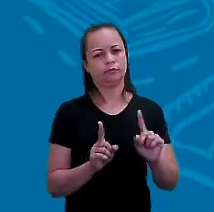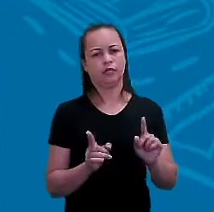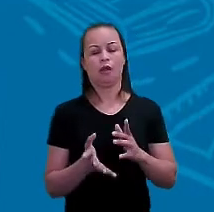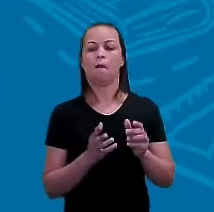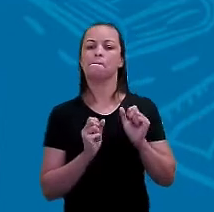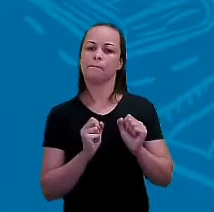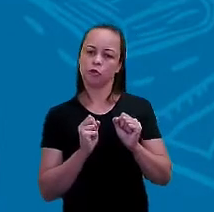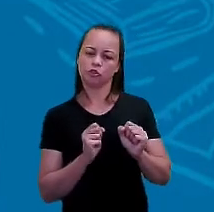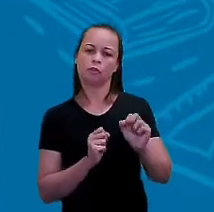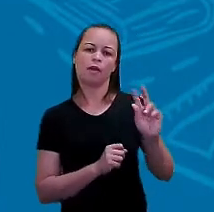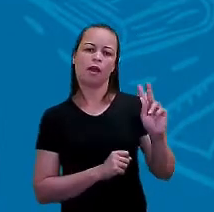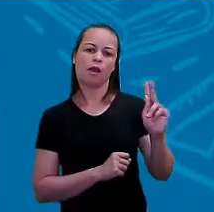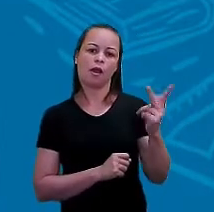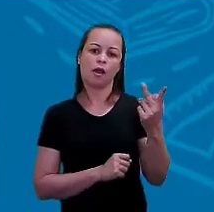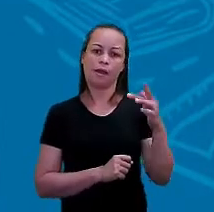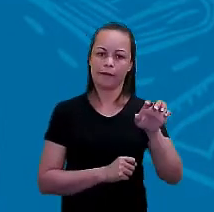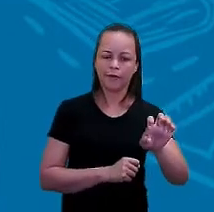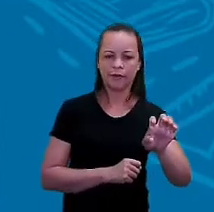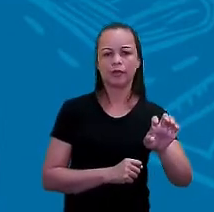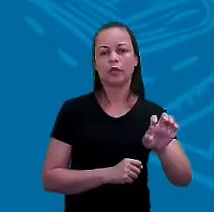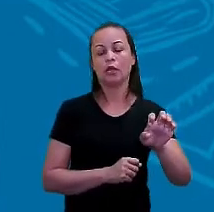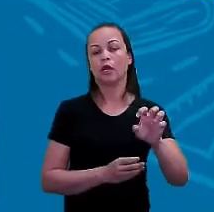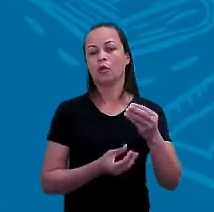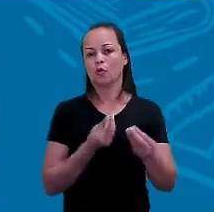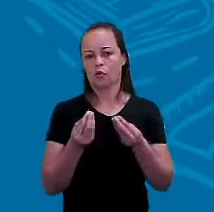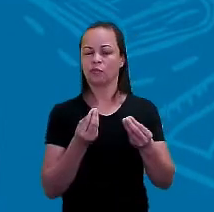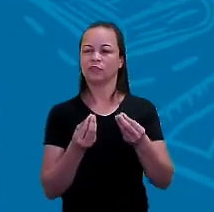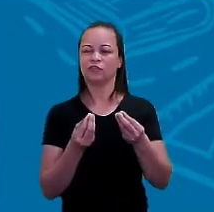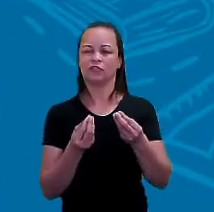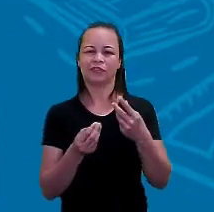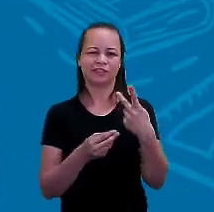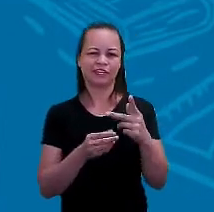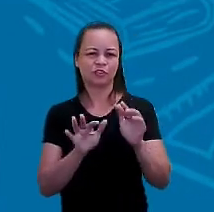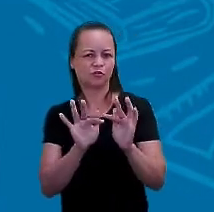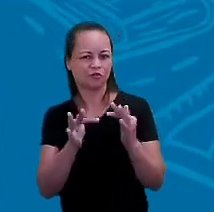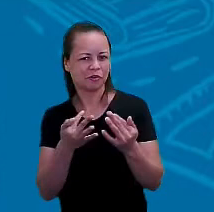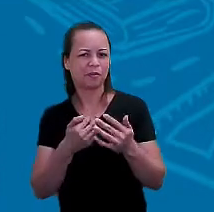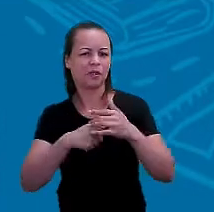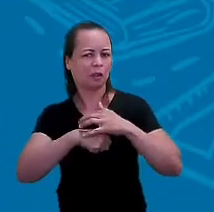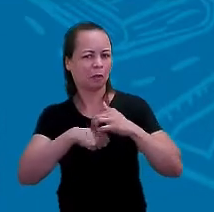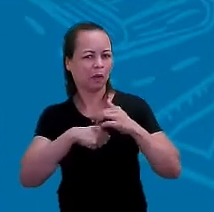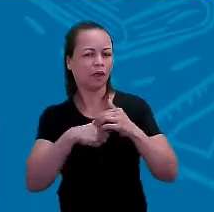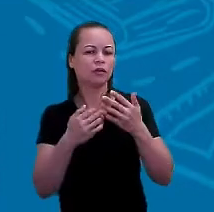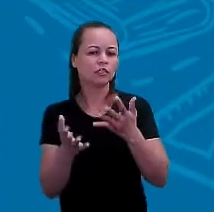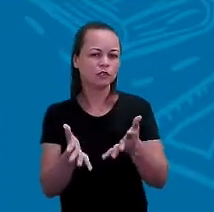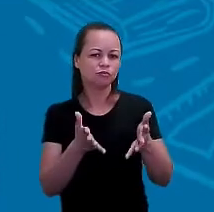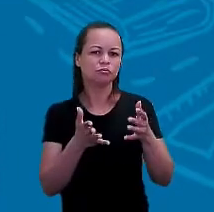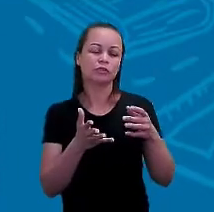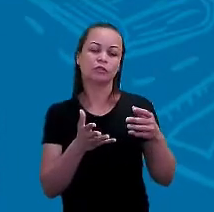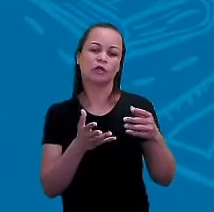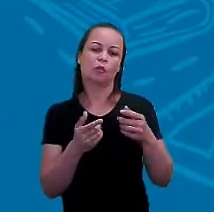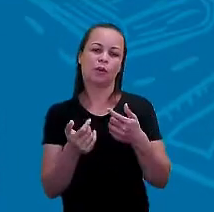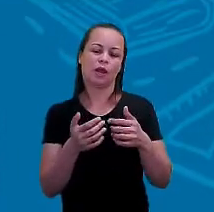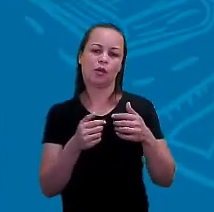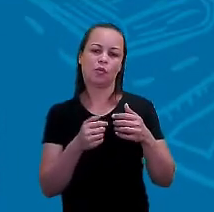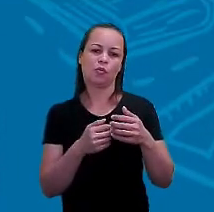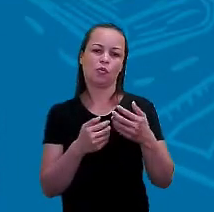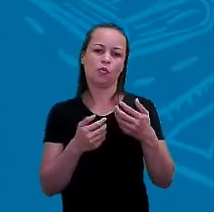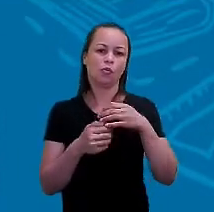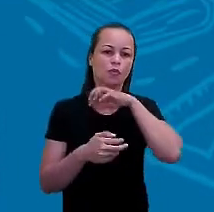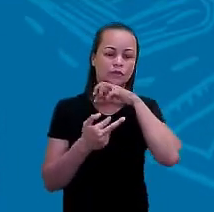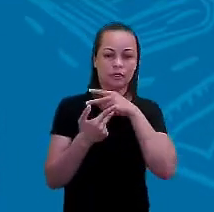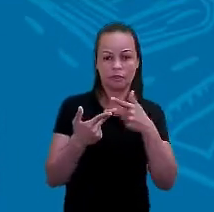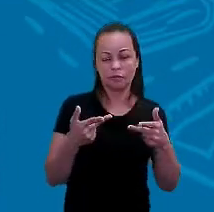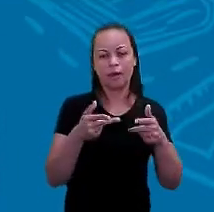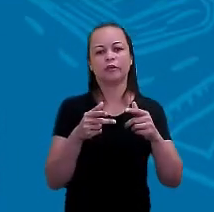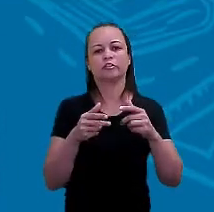he. Sabe por quê? Porque ele é como se fosse um membro da sua família. É um pet animal. Então, para os animais de estimação, que são quase membros